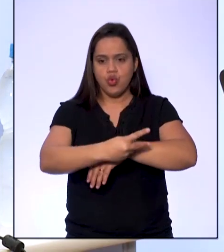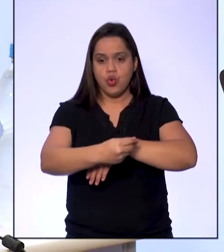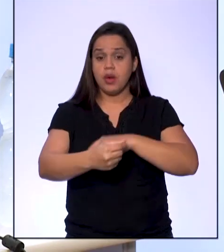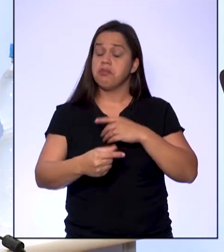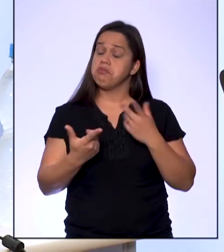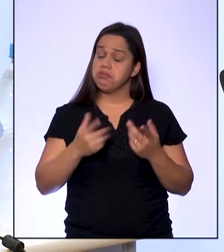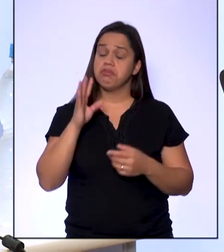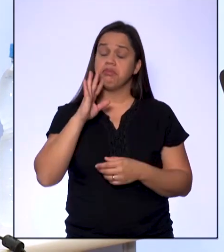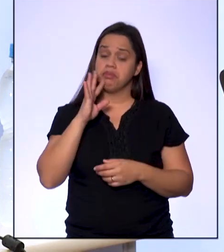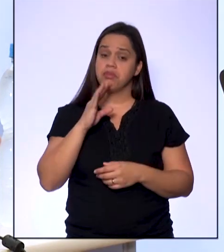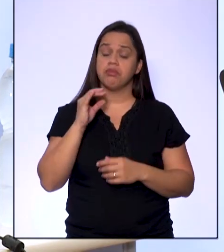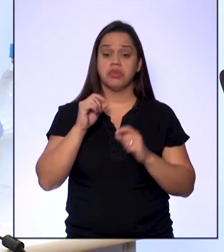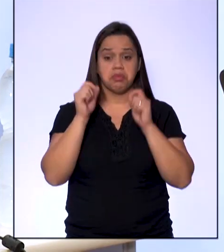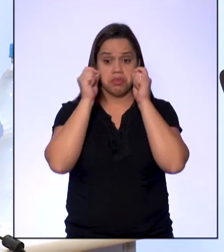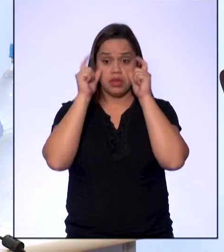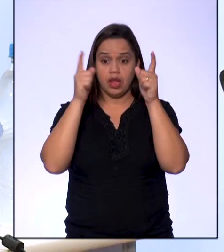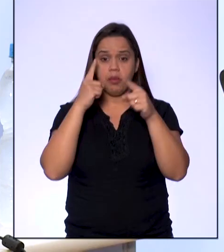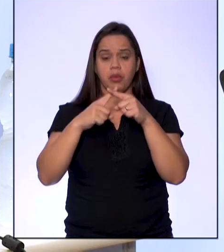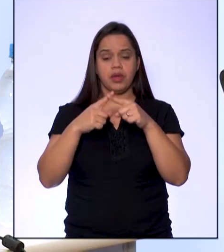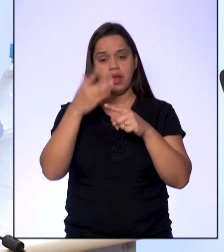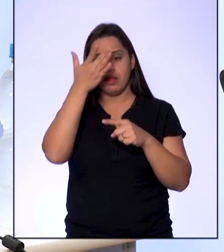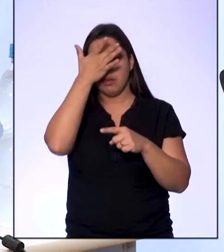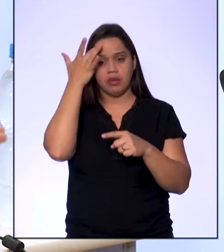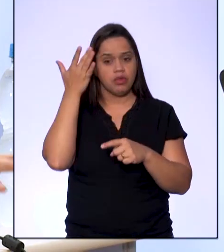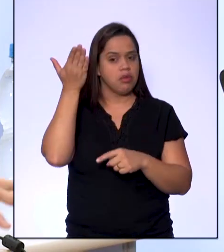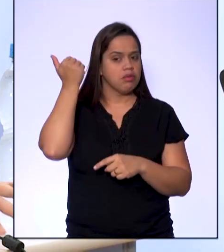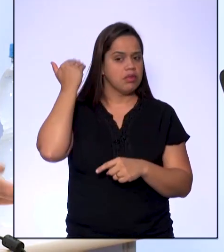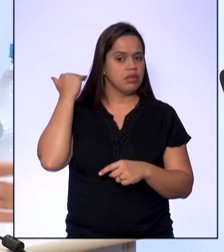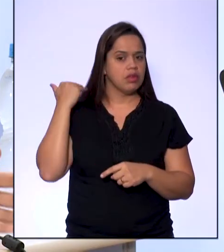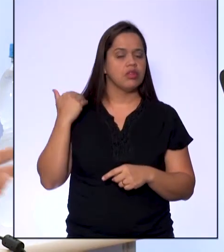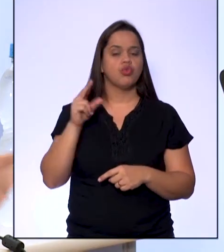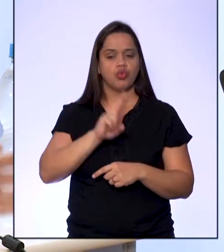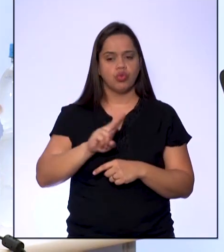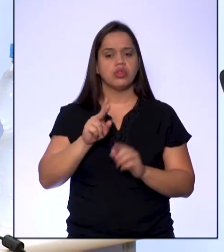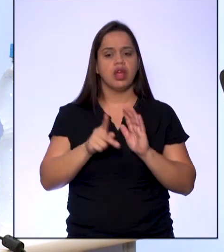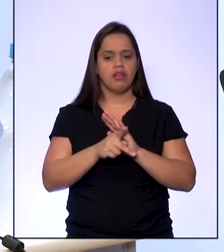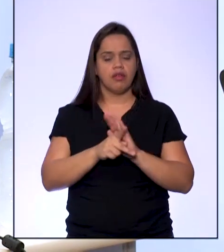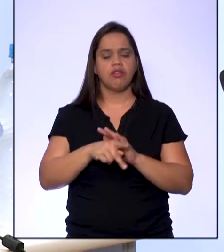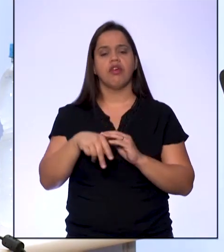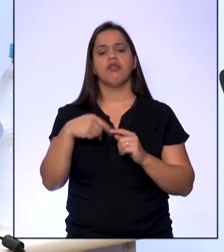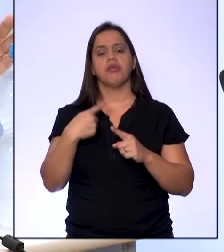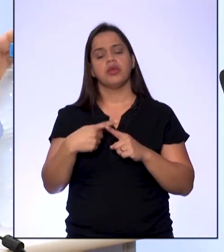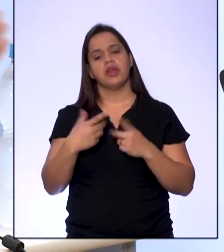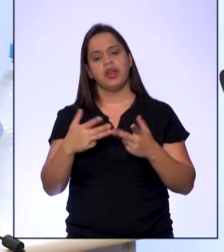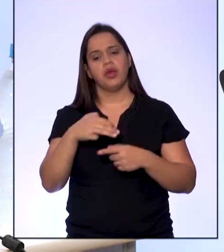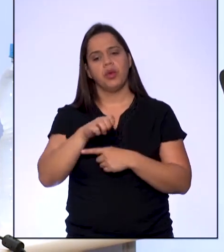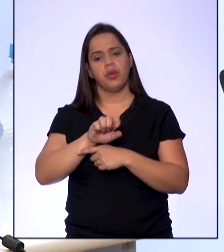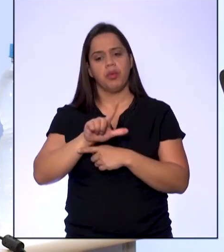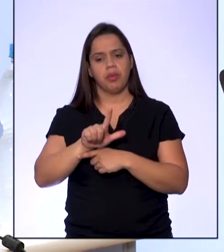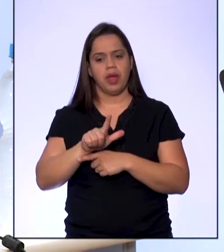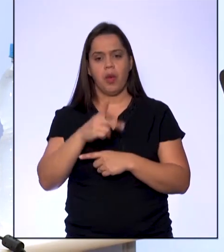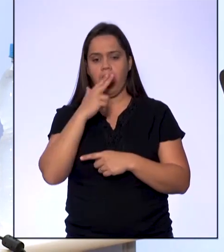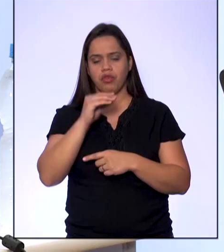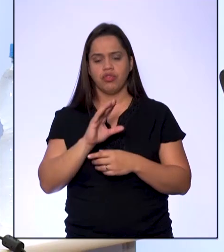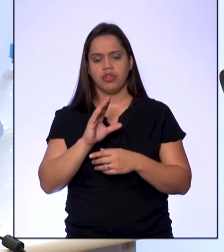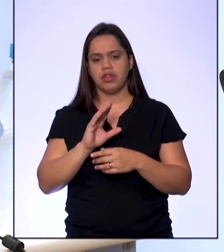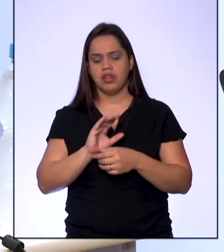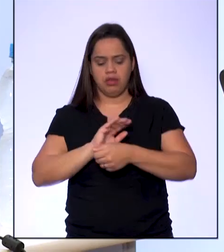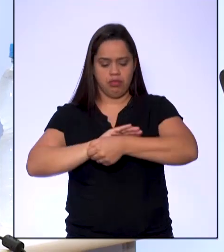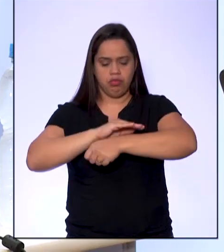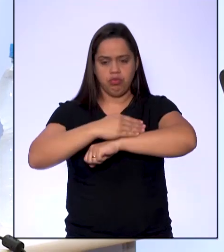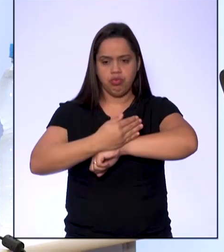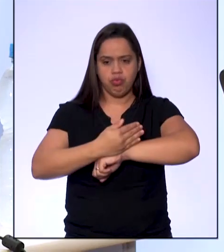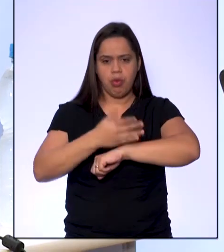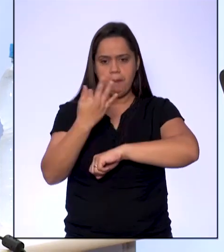mais antigos usavam mesmo coisas, né? Colocavam alguma coisa assim. E o mel, provavelmente, deveria estancar alguma coisa, cobrir algum